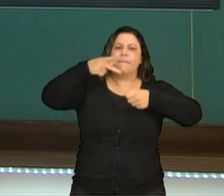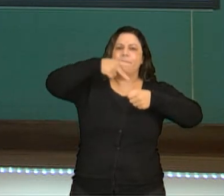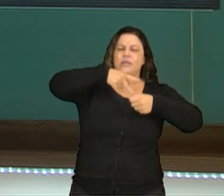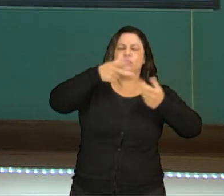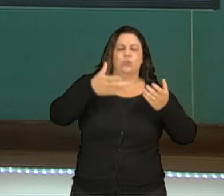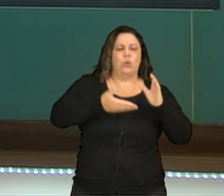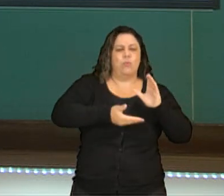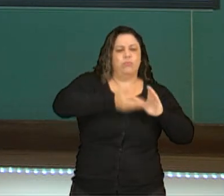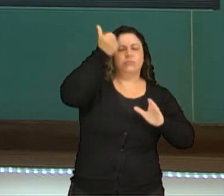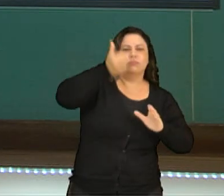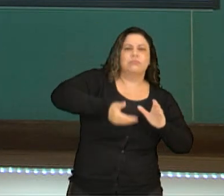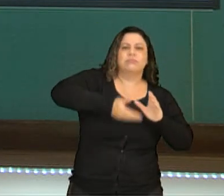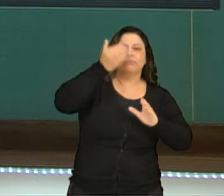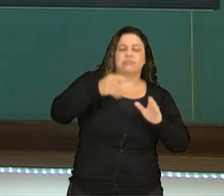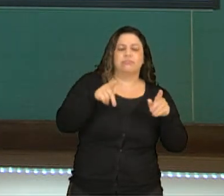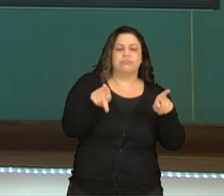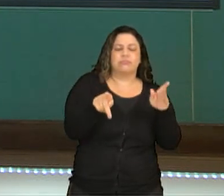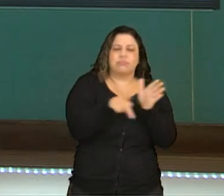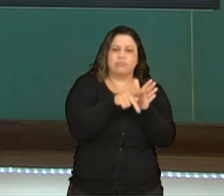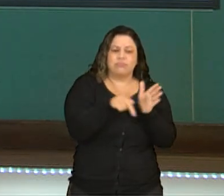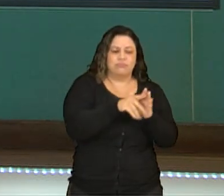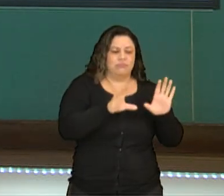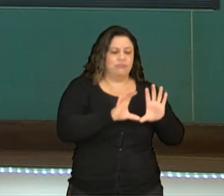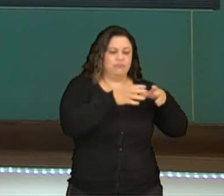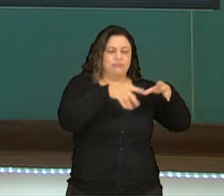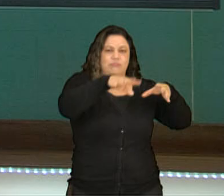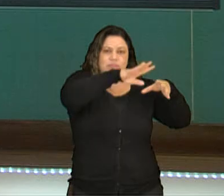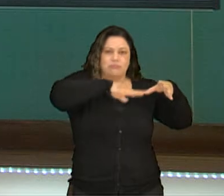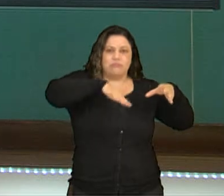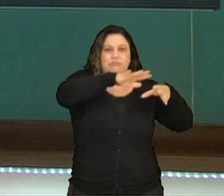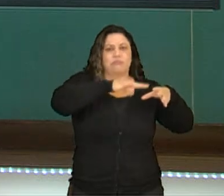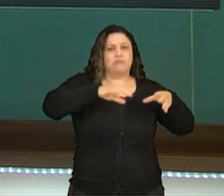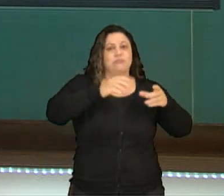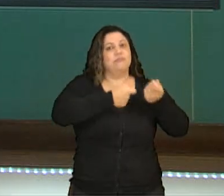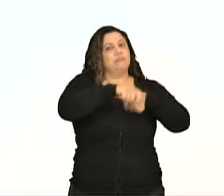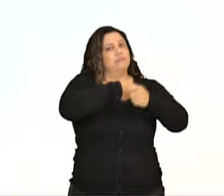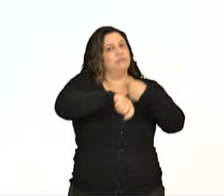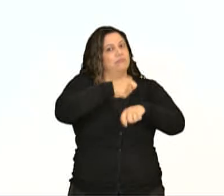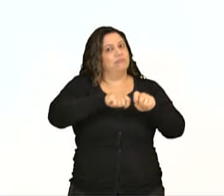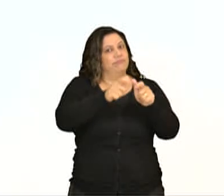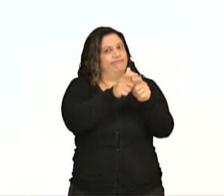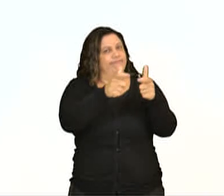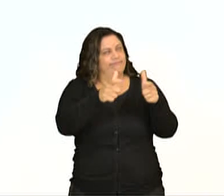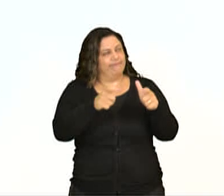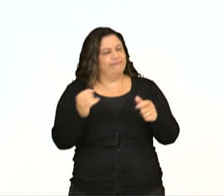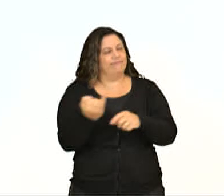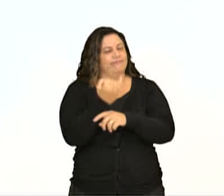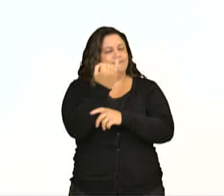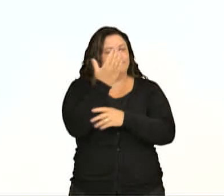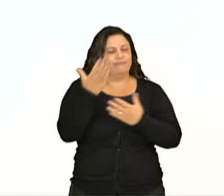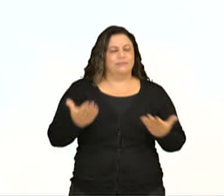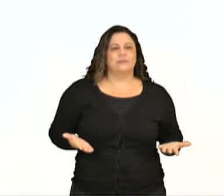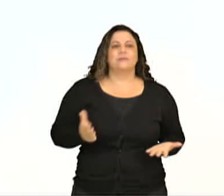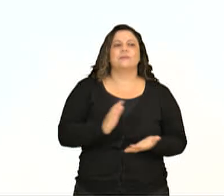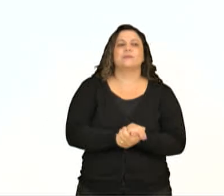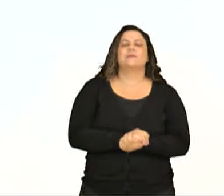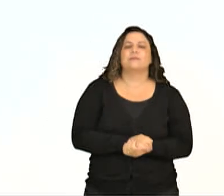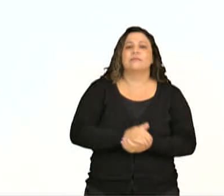nessa região. Então, uma região de uma importância econômica muito grande. Questão Palestina. Nos